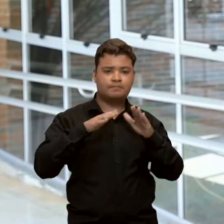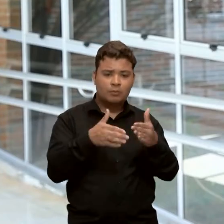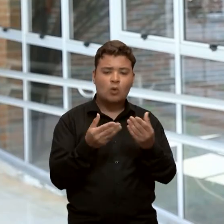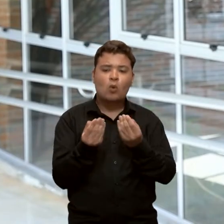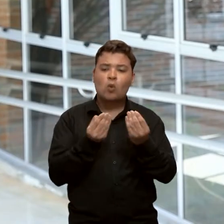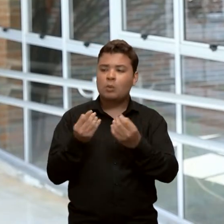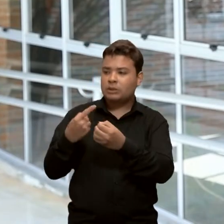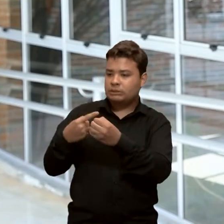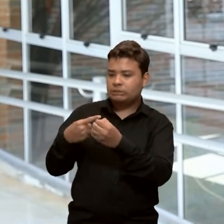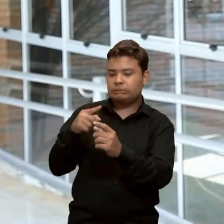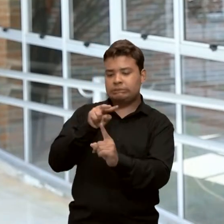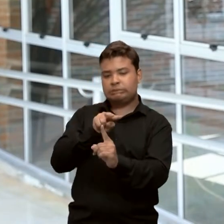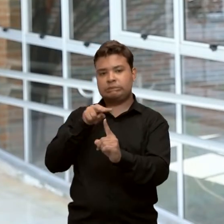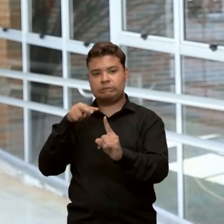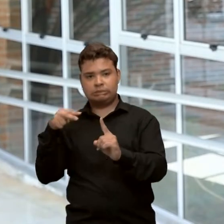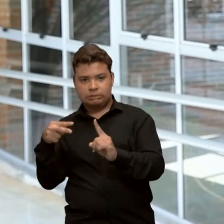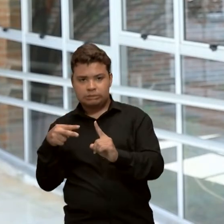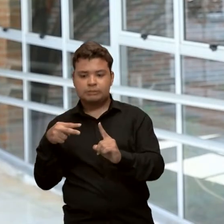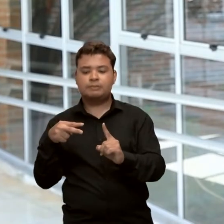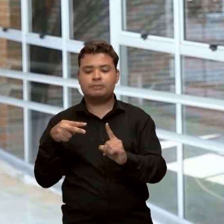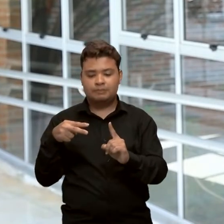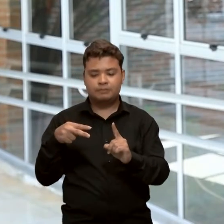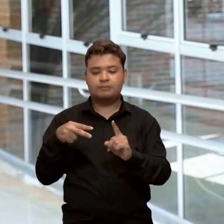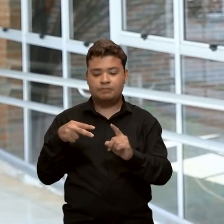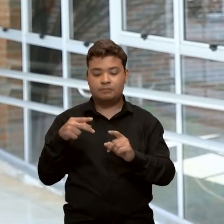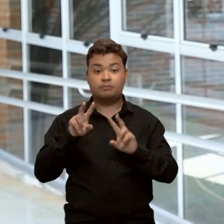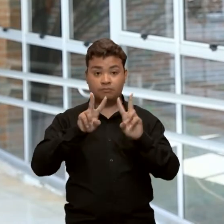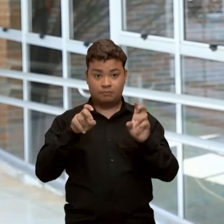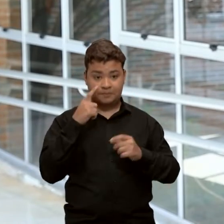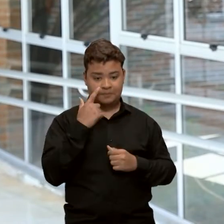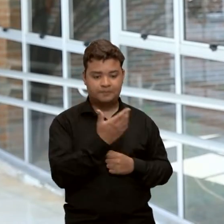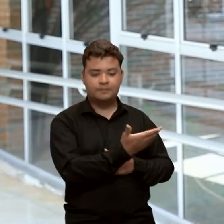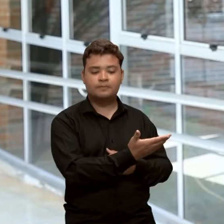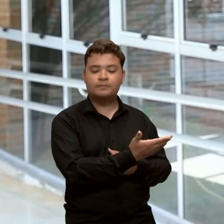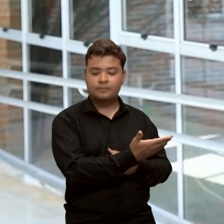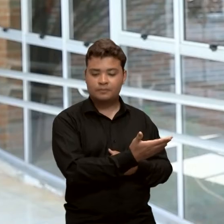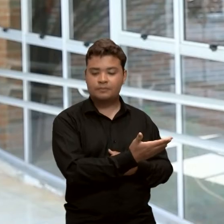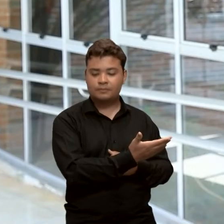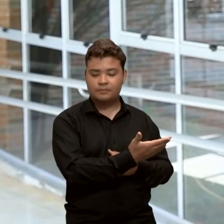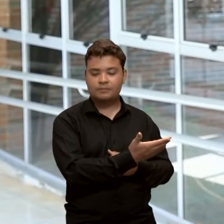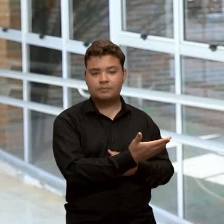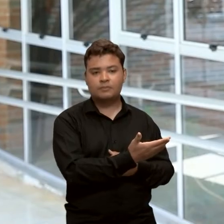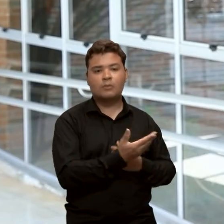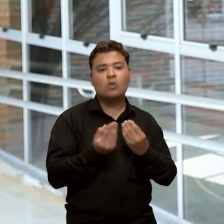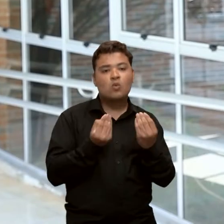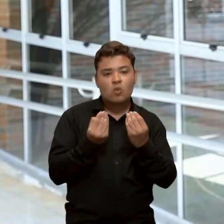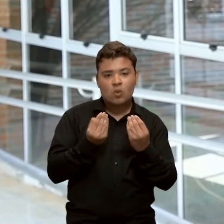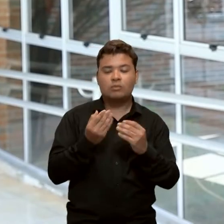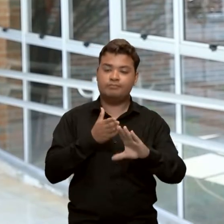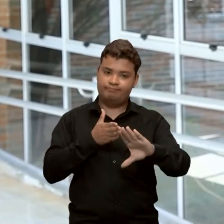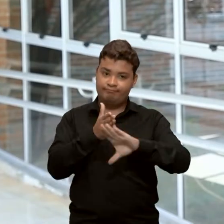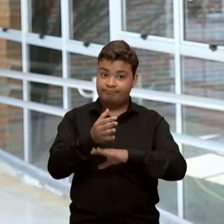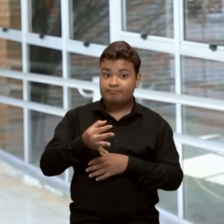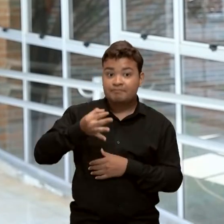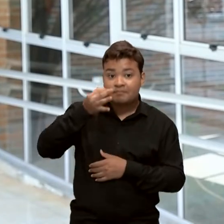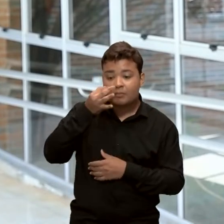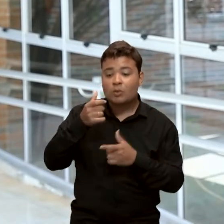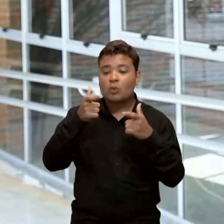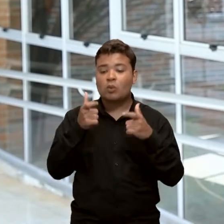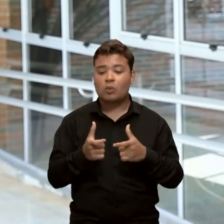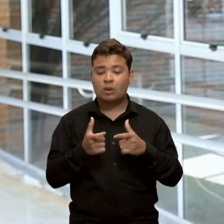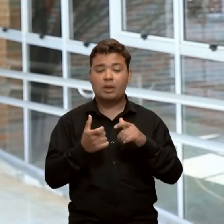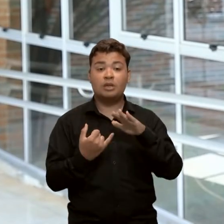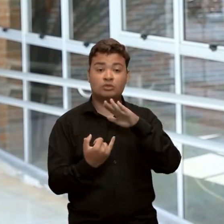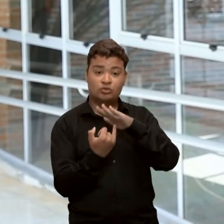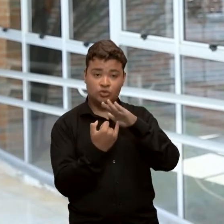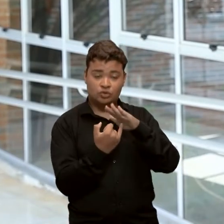Cidade, Sujeitos, Escalas e Movimentos. Ele será realizado de maneira presencial no Instituto de